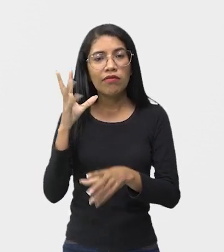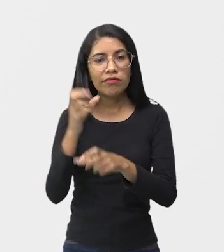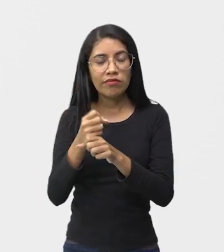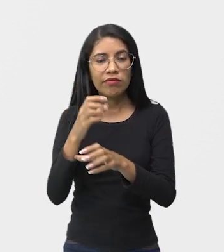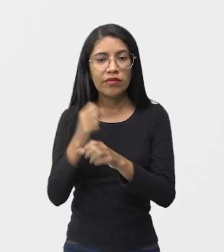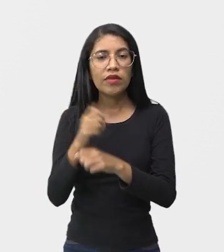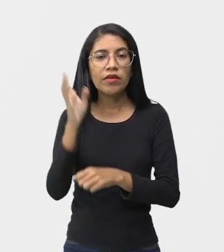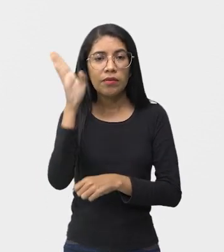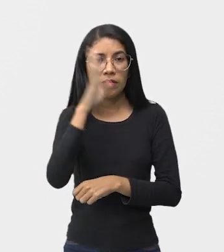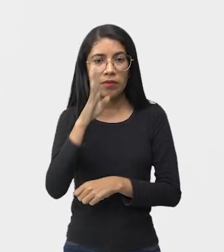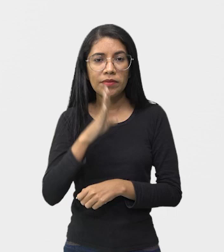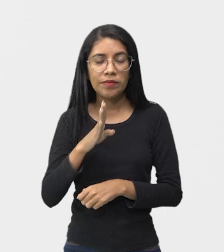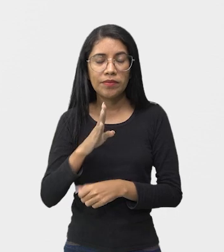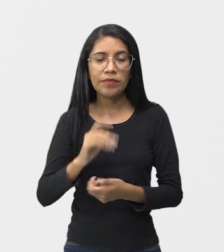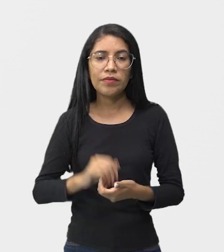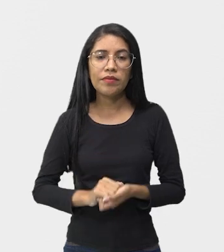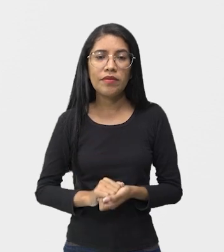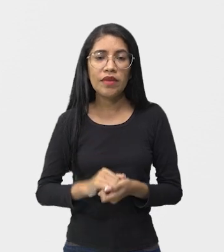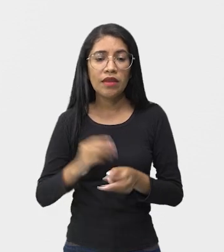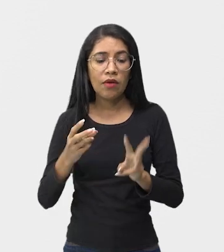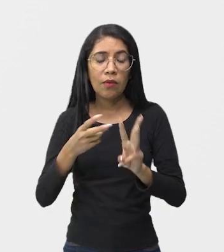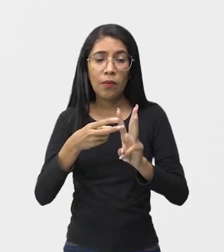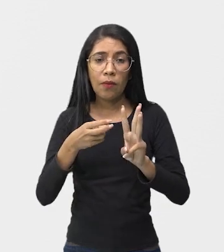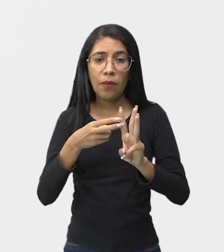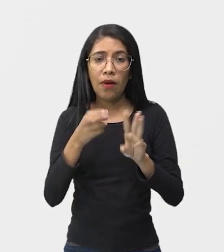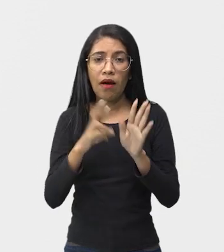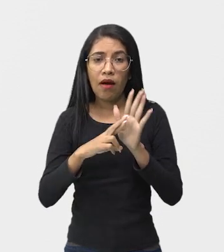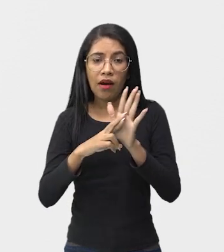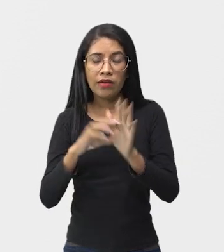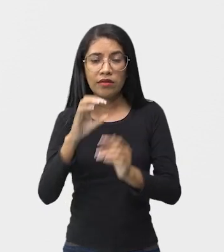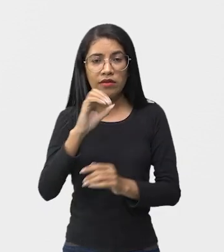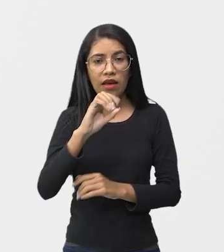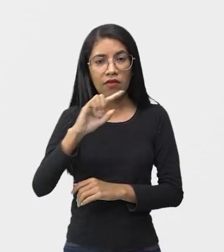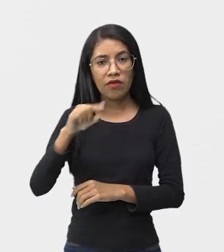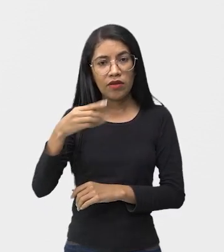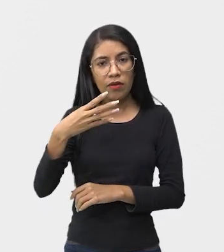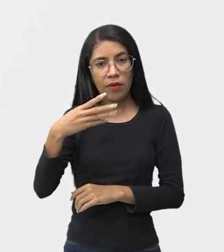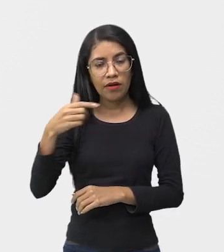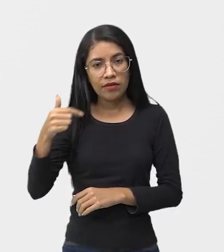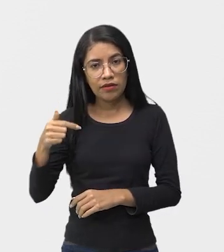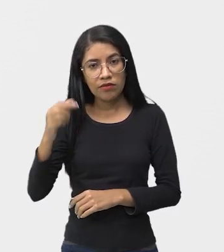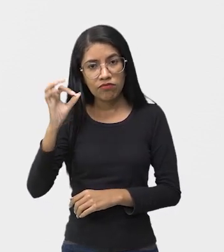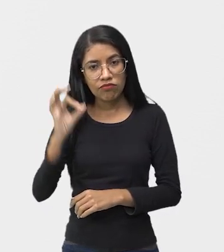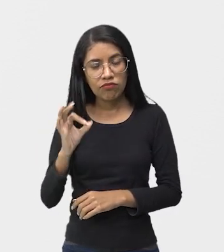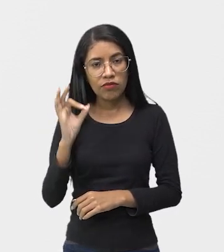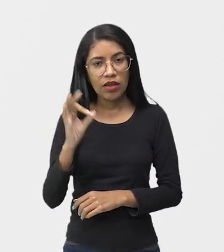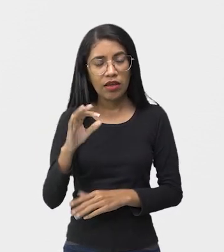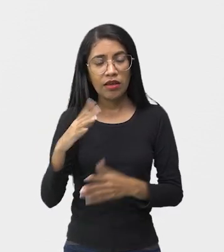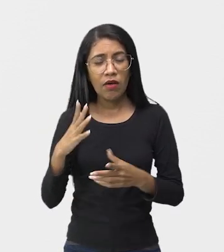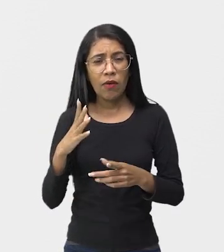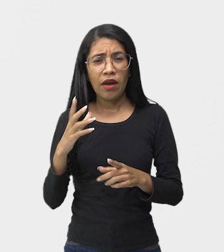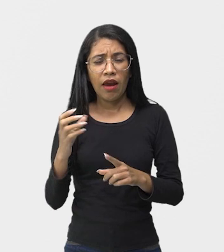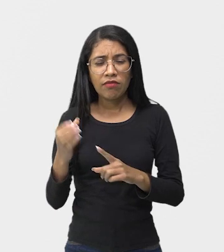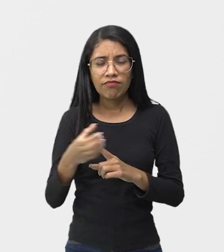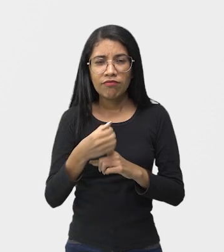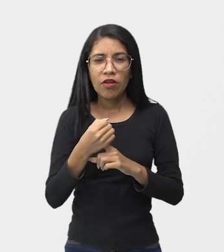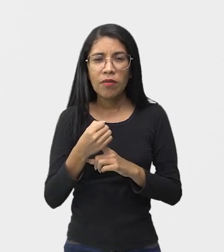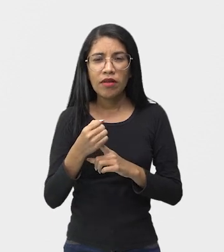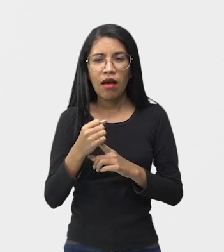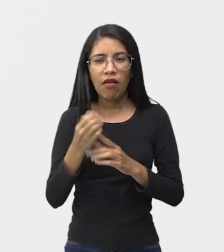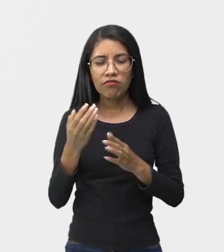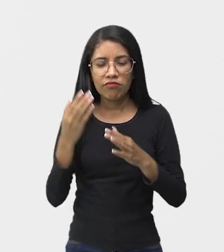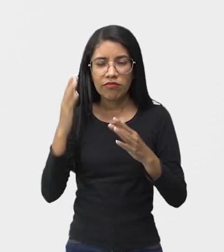do Brasil, os índios representam 0,47%. Para quem dominava, né, para quem